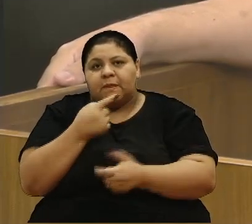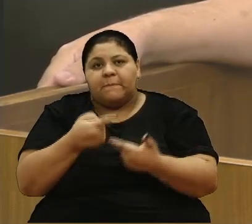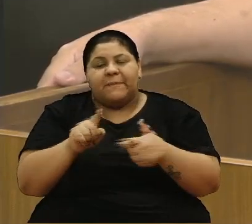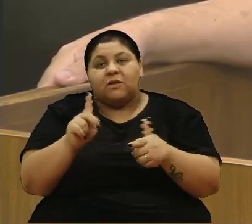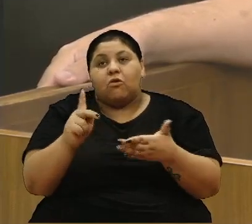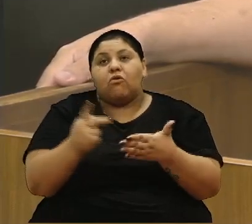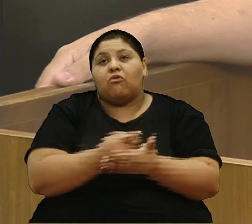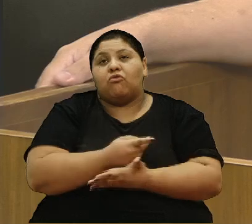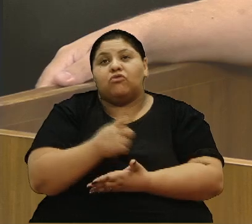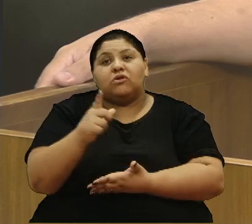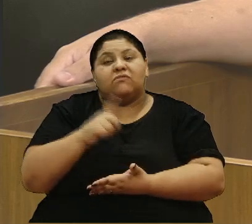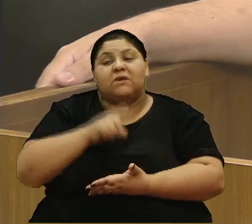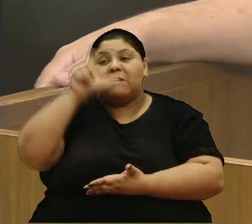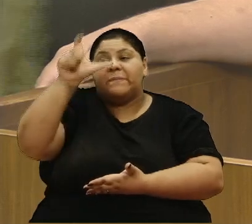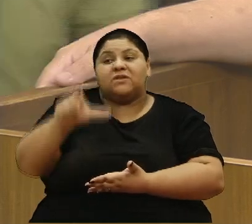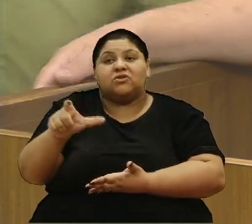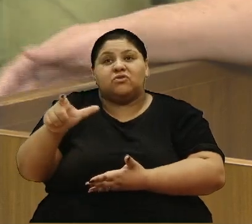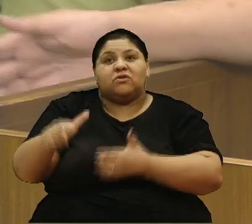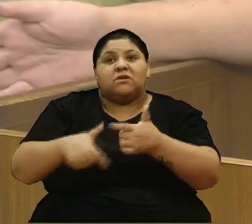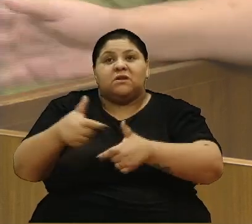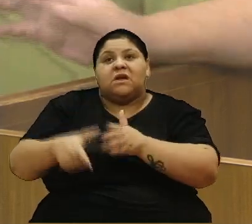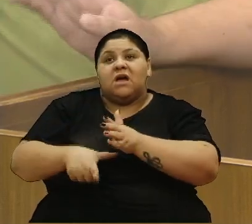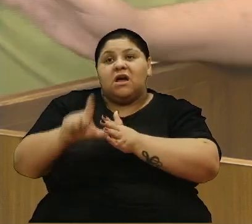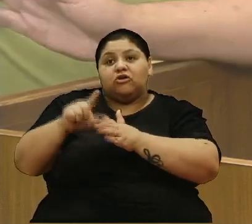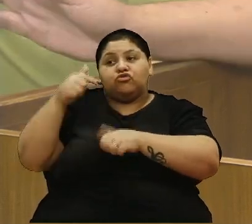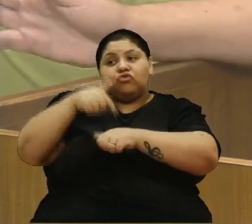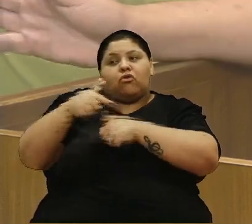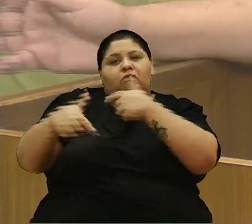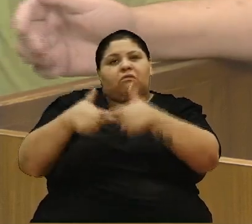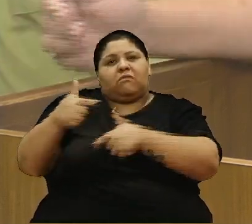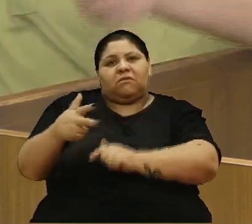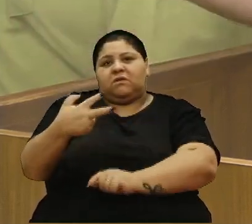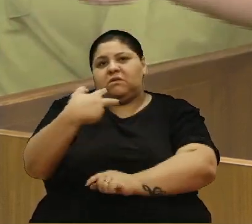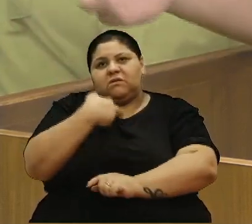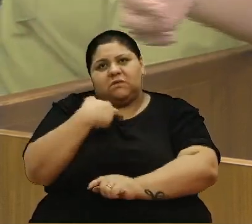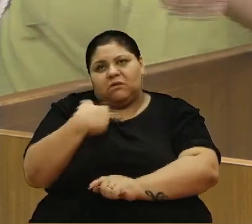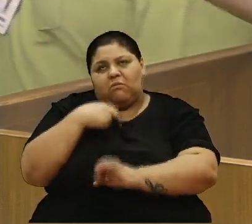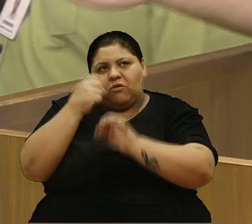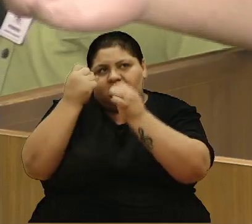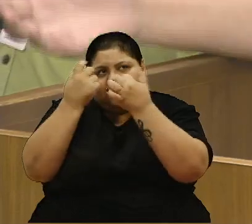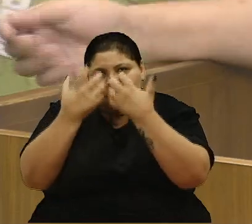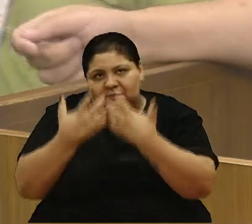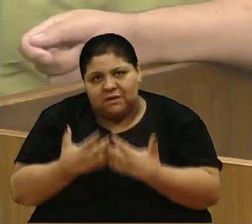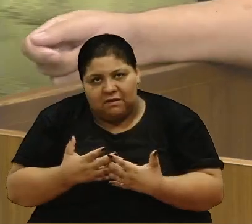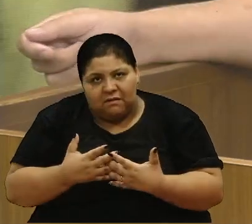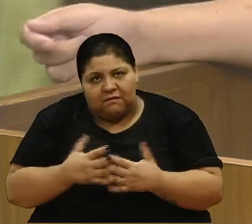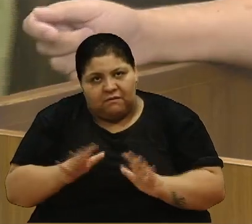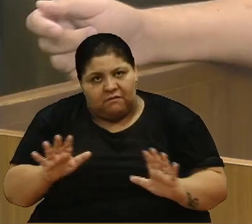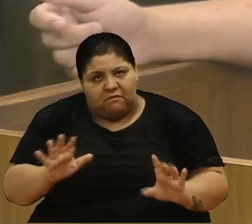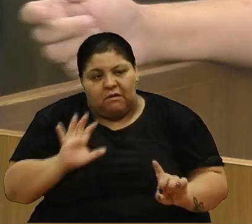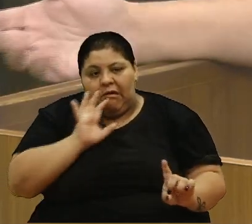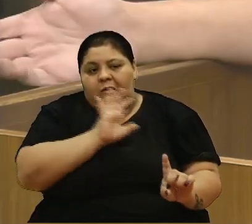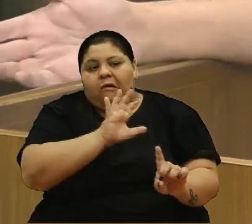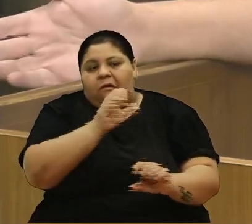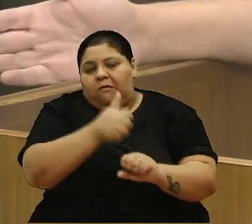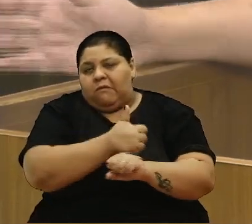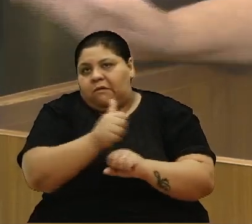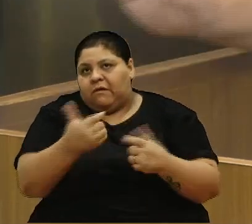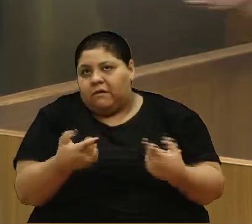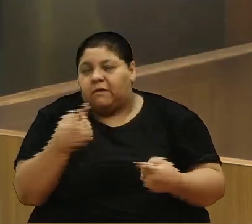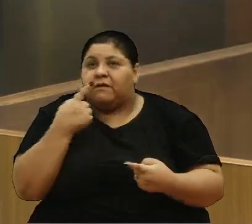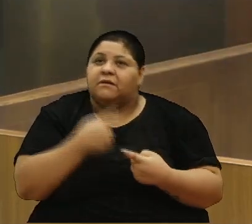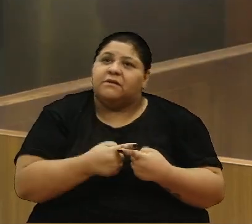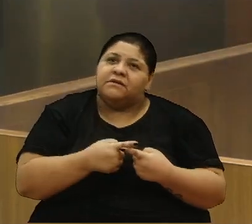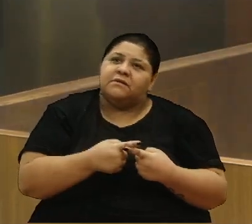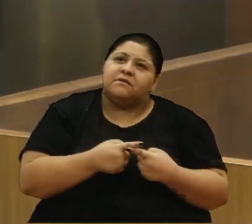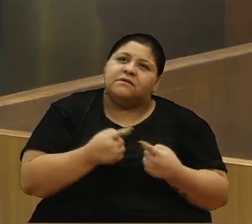erro não ter o profissional lá antes do horário dele de trabalho. Então, isso não pode querer justificar ou querer atacar os profissionais,